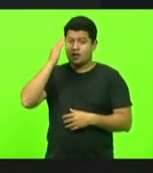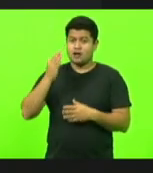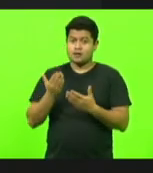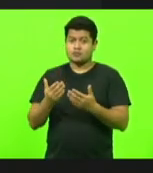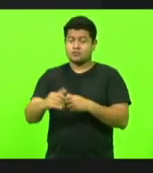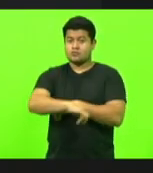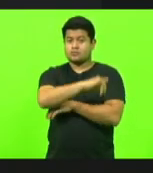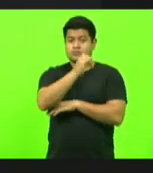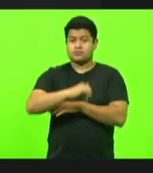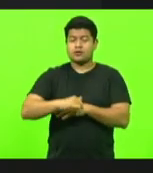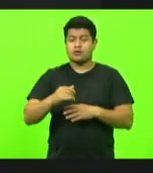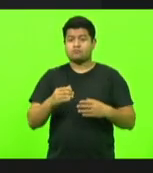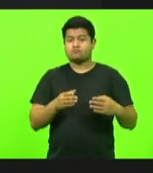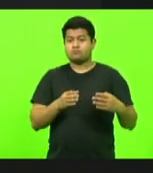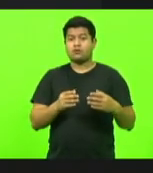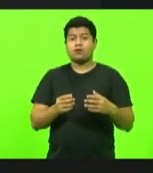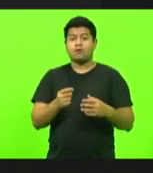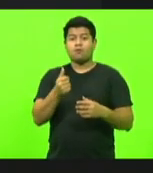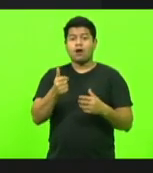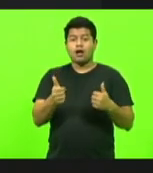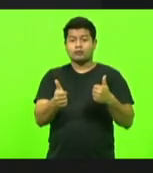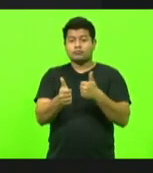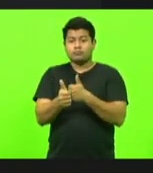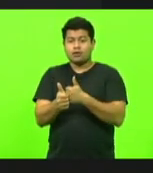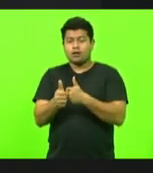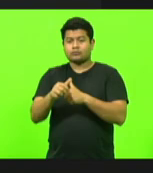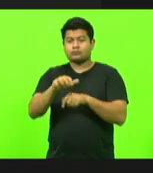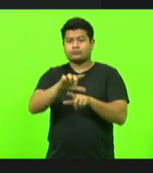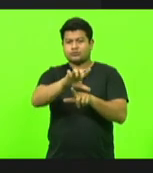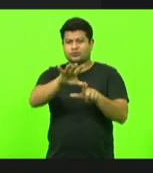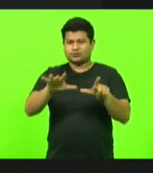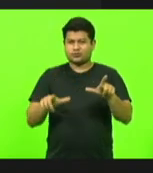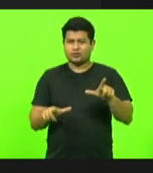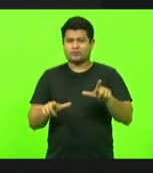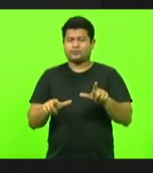têm passado cada vez mais próximas da costa.